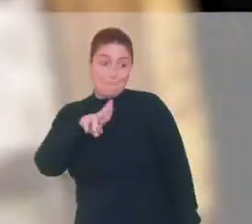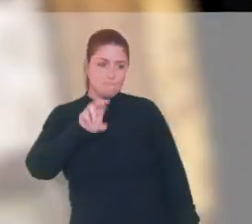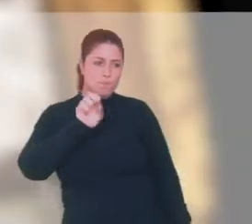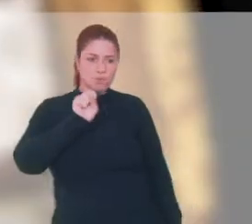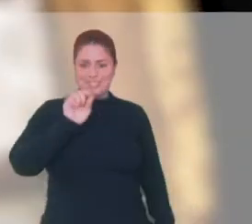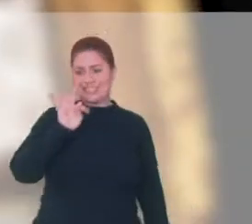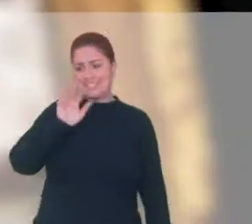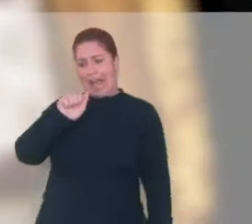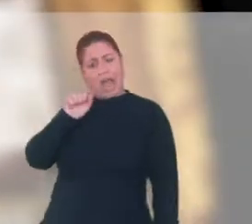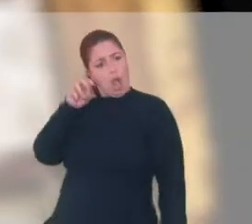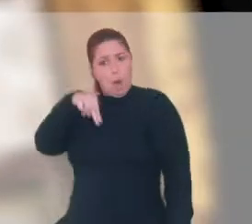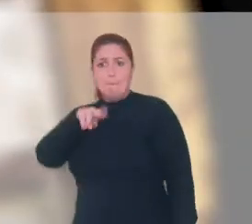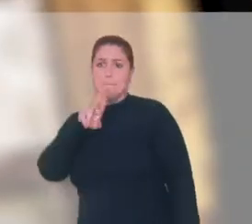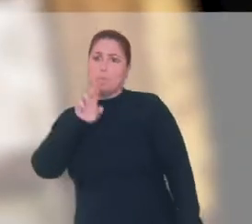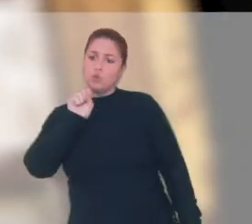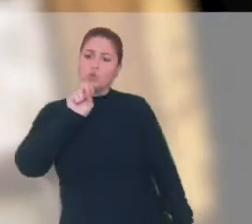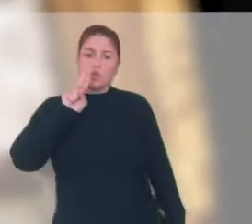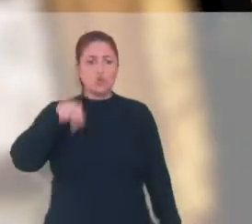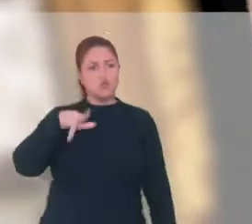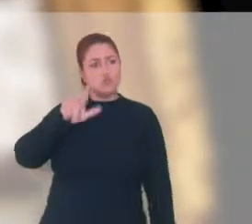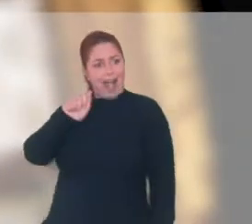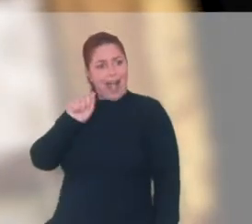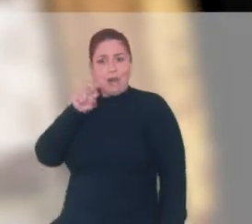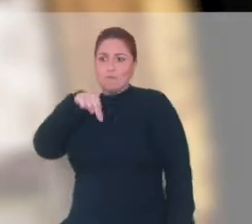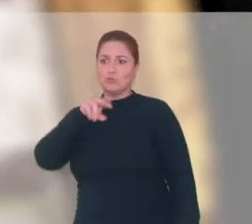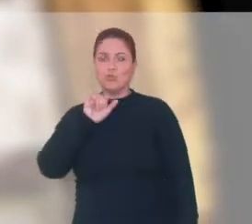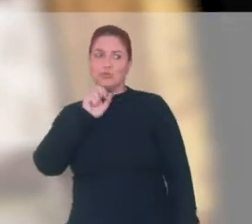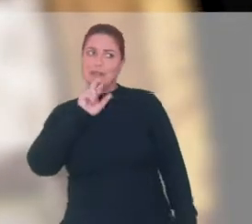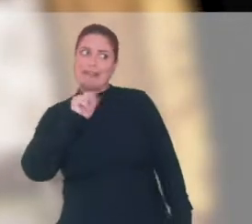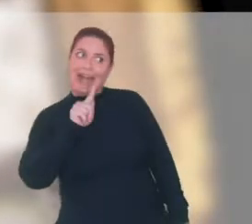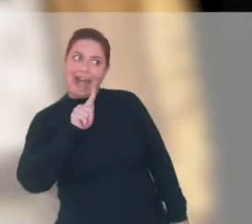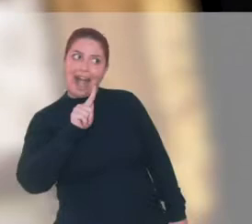Mustá, mustungá, mussurungá.